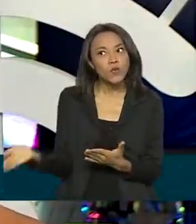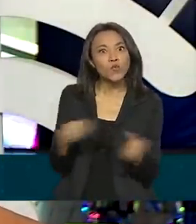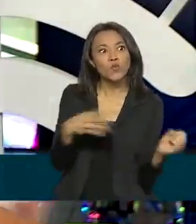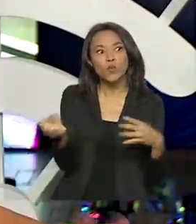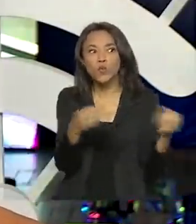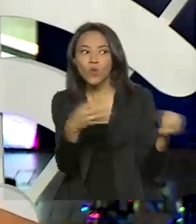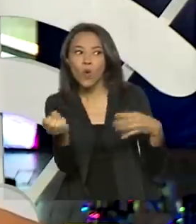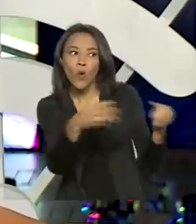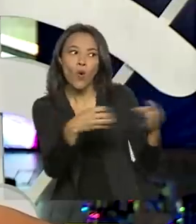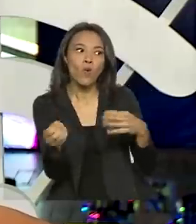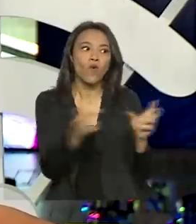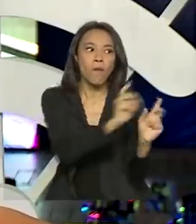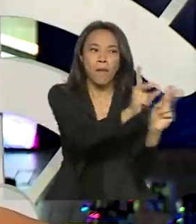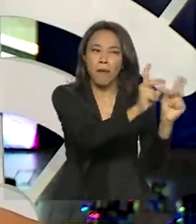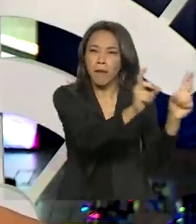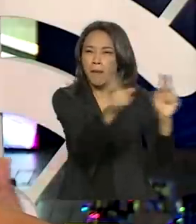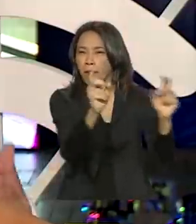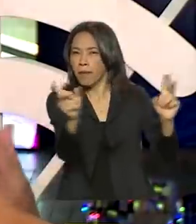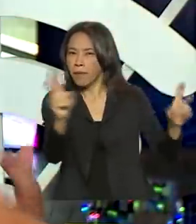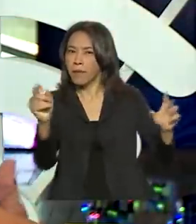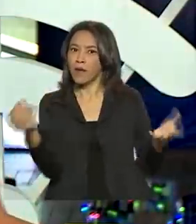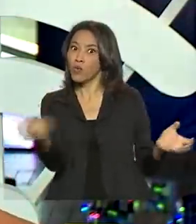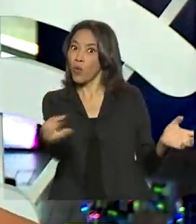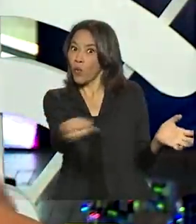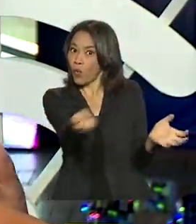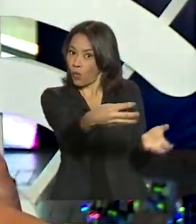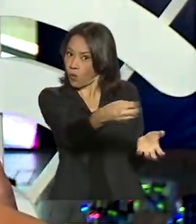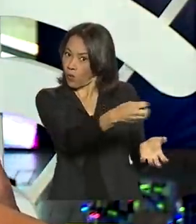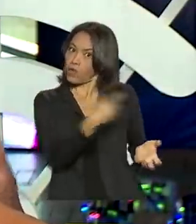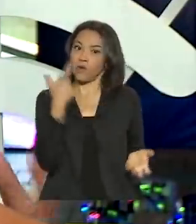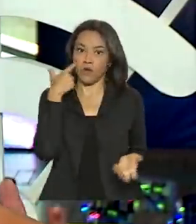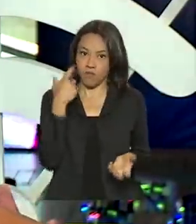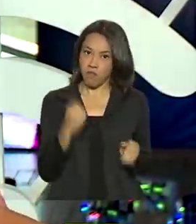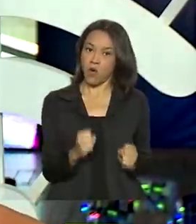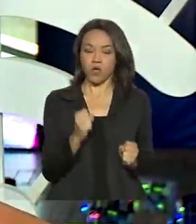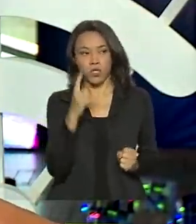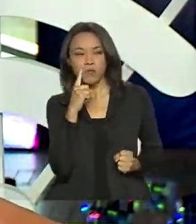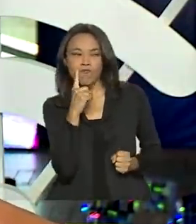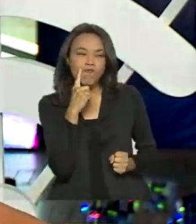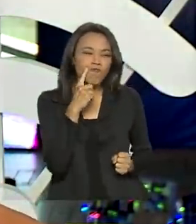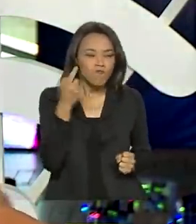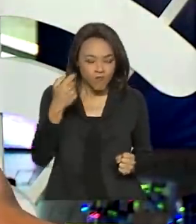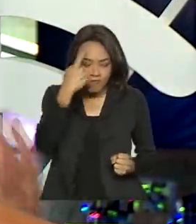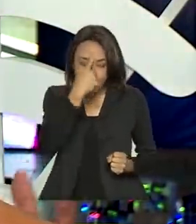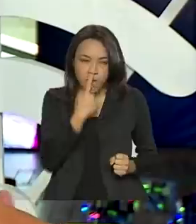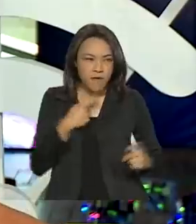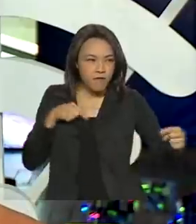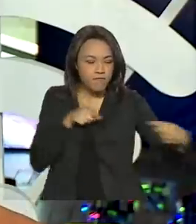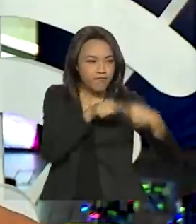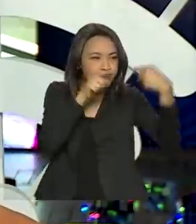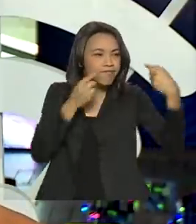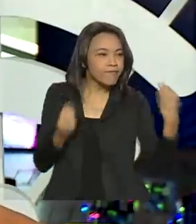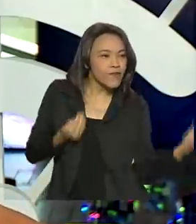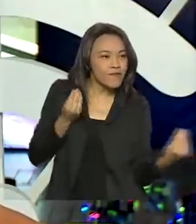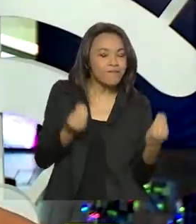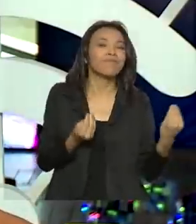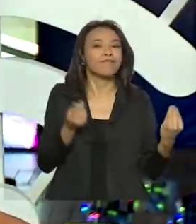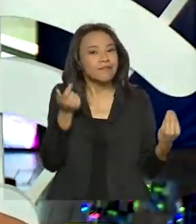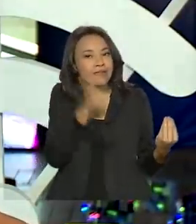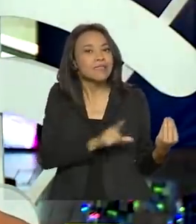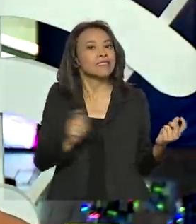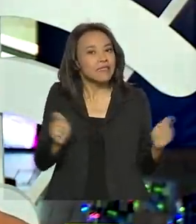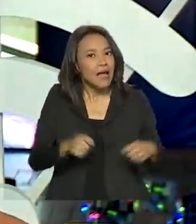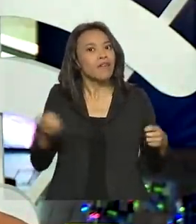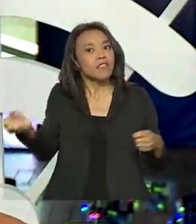mercado que eles podem descobrir, que eles podem se perceber aptidão, né, afinidade, porque vão vir